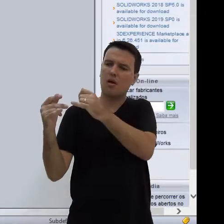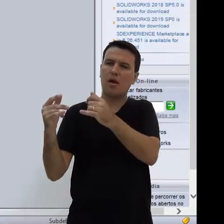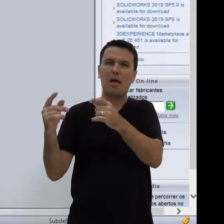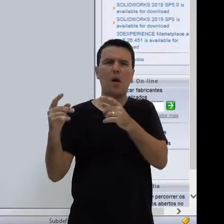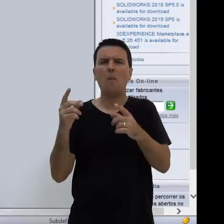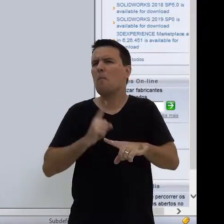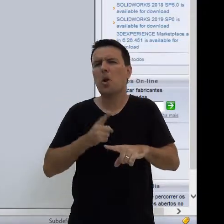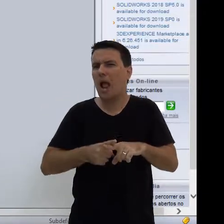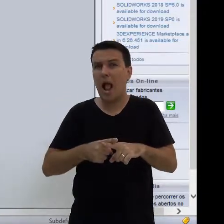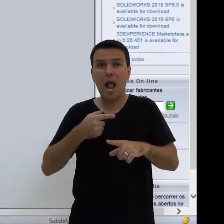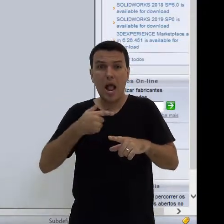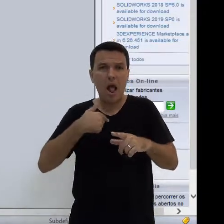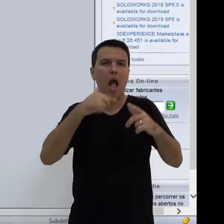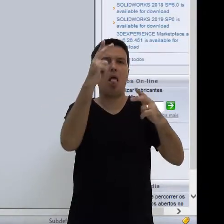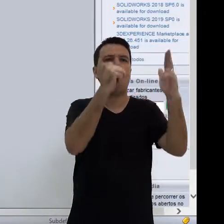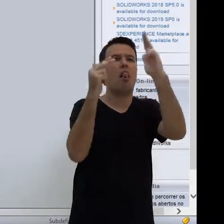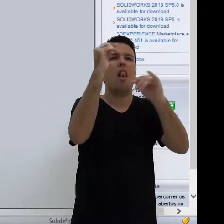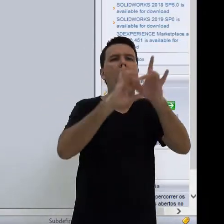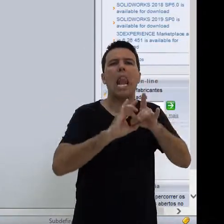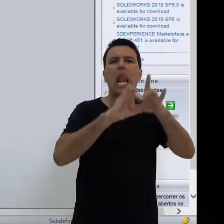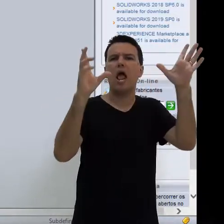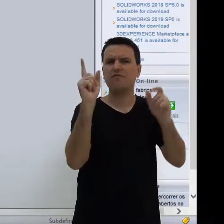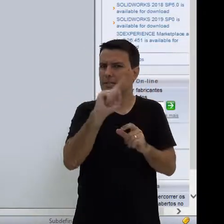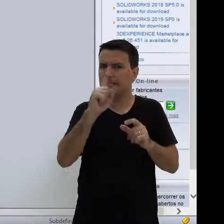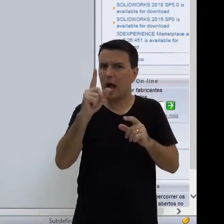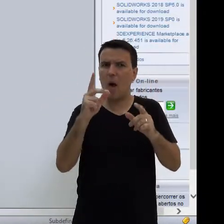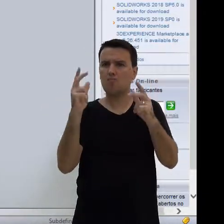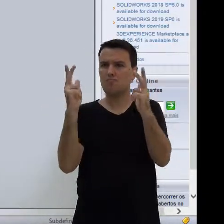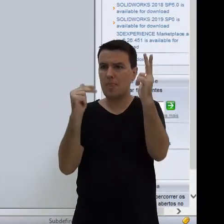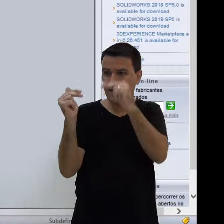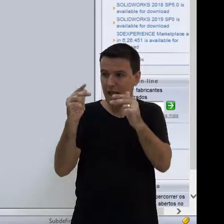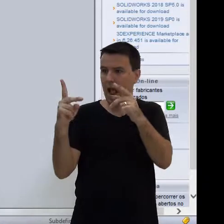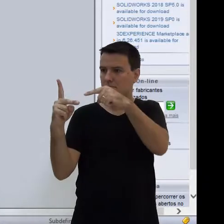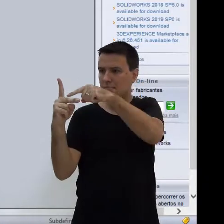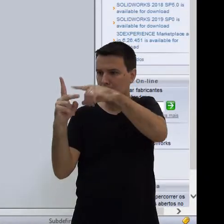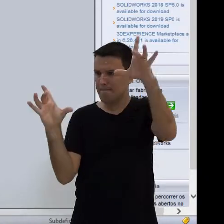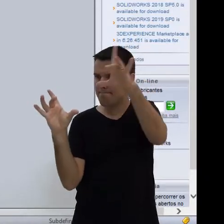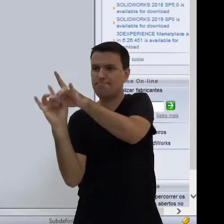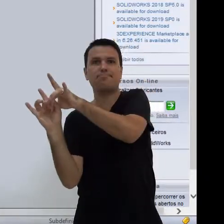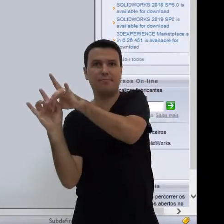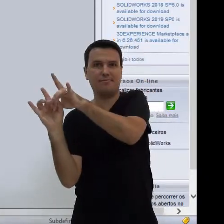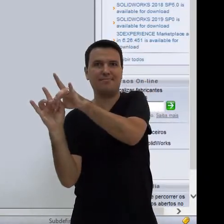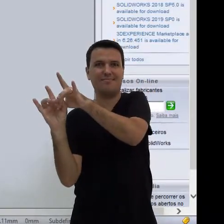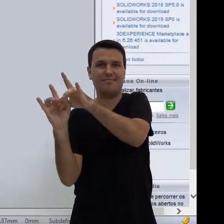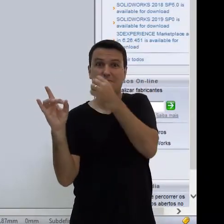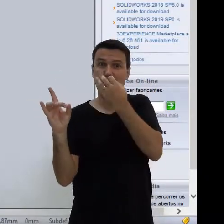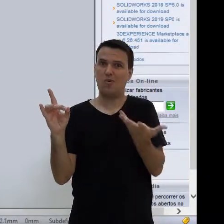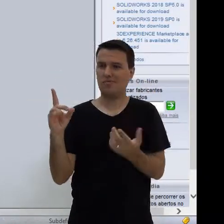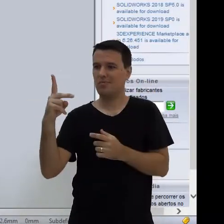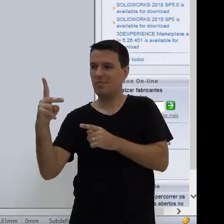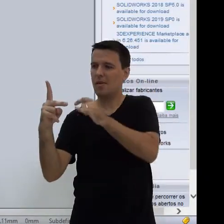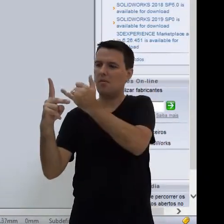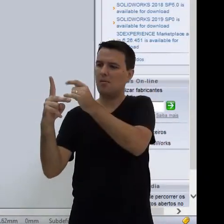É uma maneira de eu prender o desenho aqui em algum lugar para ele não ficar totalmente solto no espaço, tá? E vou fazer